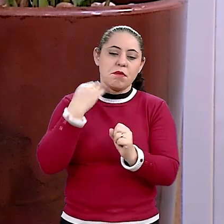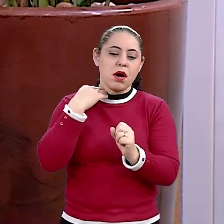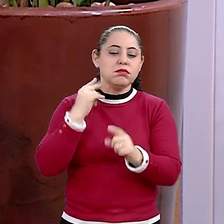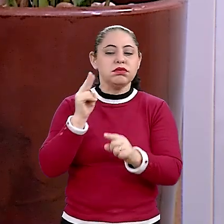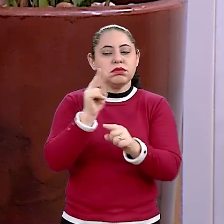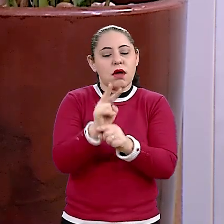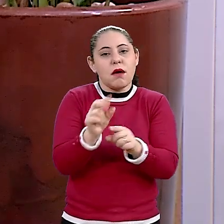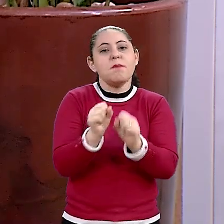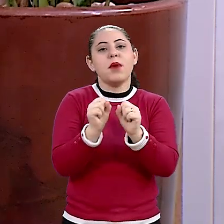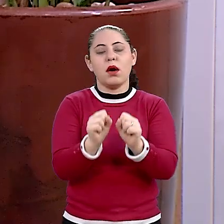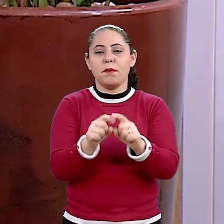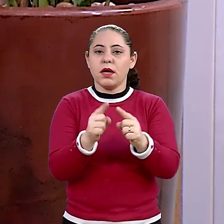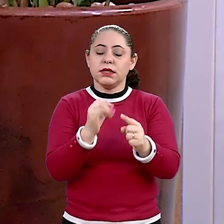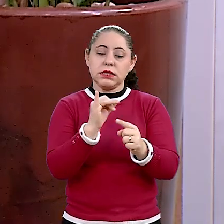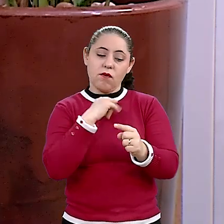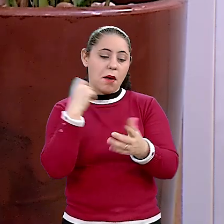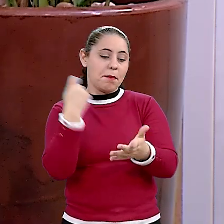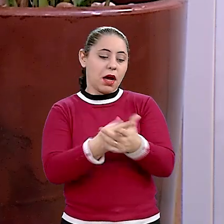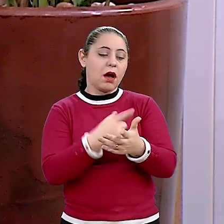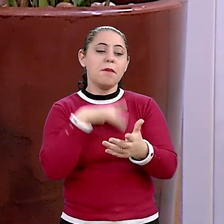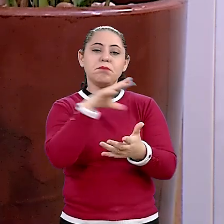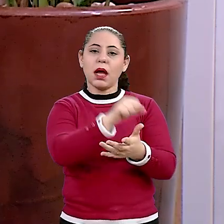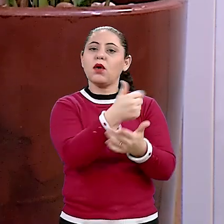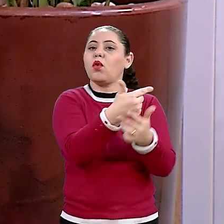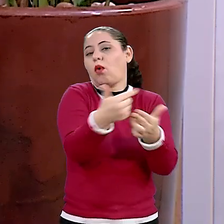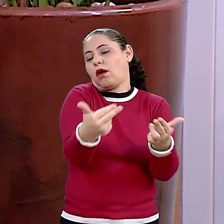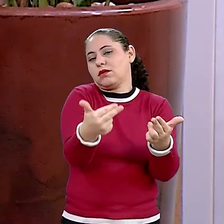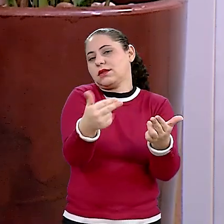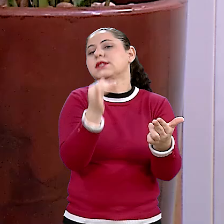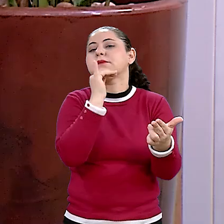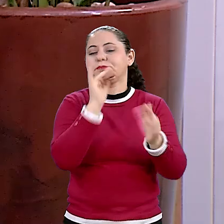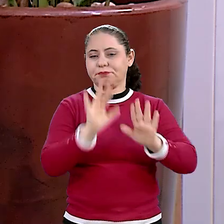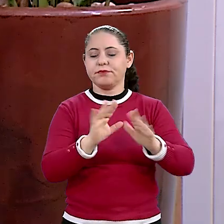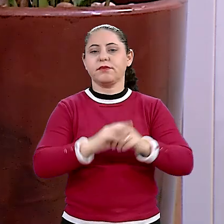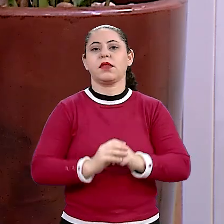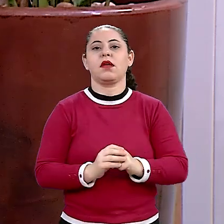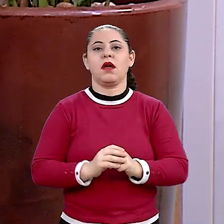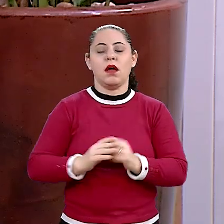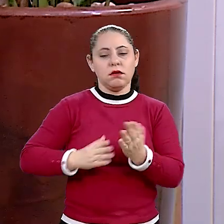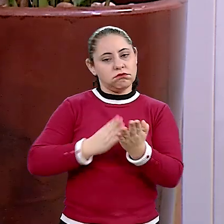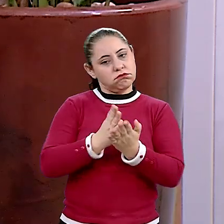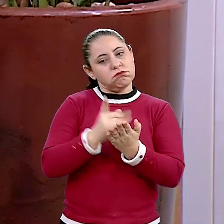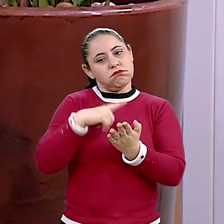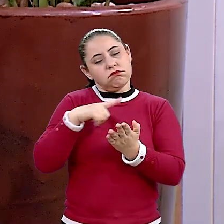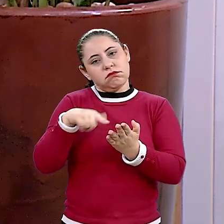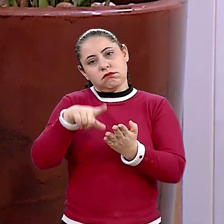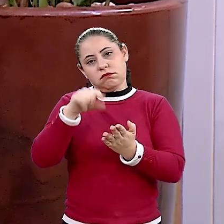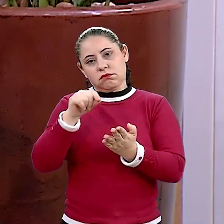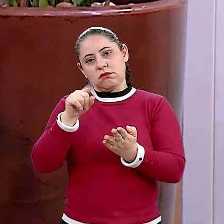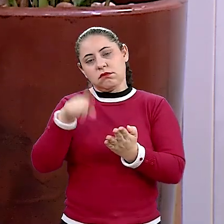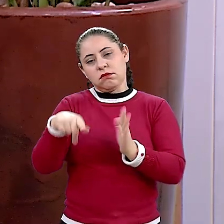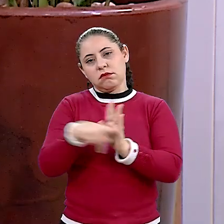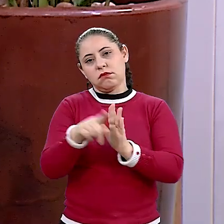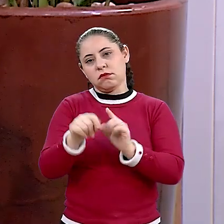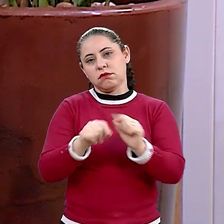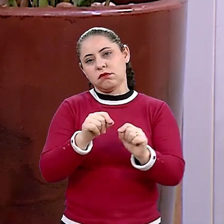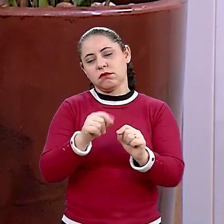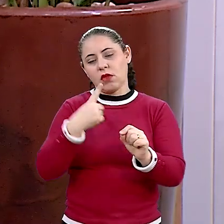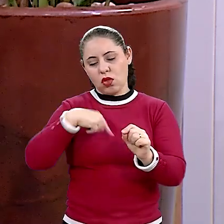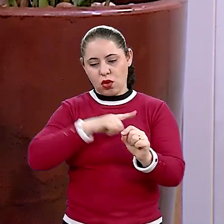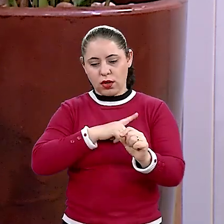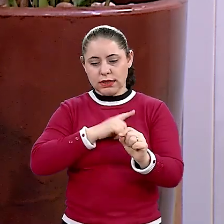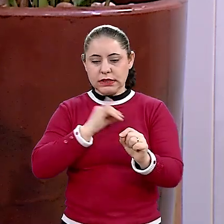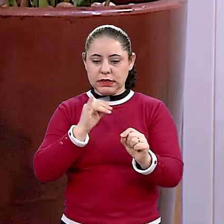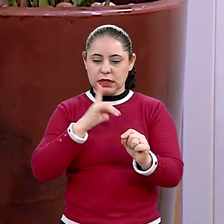esse empreendimento. Então essa seria uma solução 100% privada. Acho que o caminho passa por isso, mas passa também por